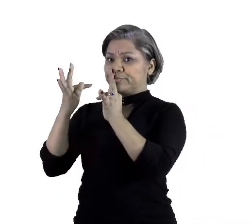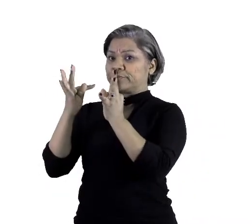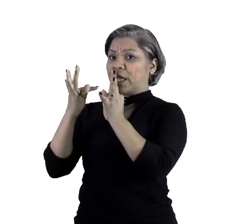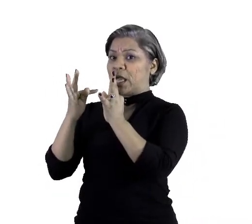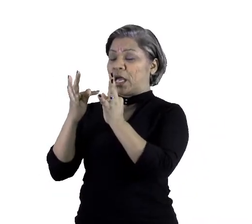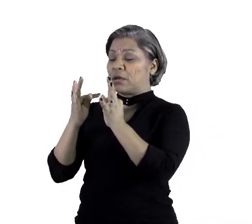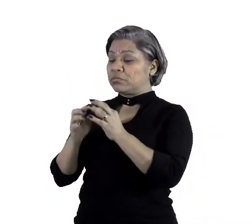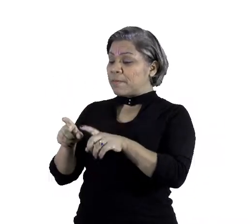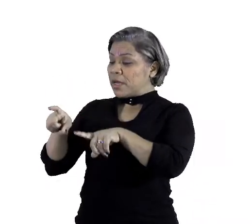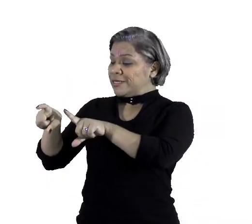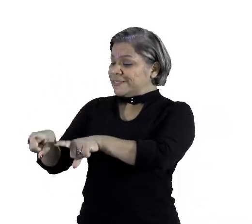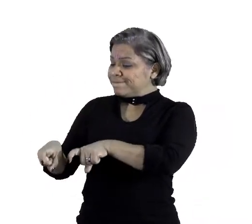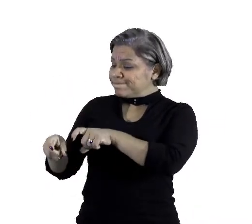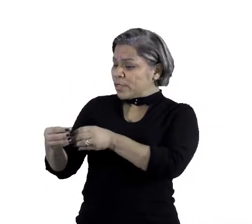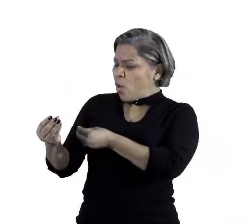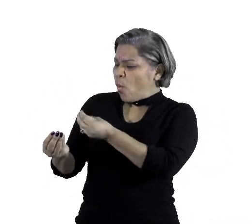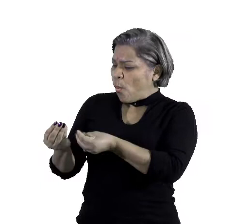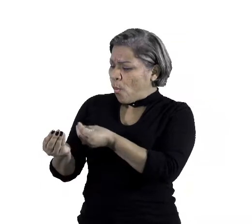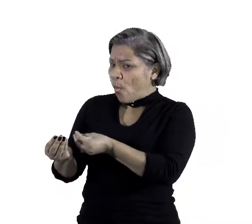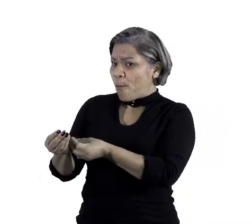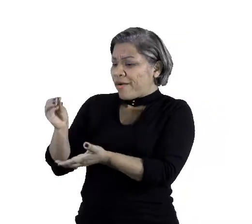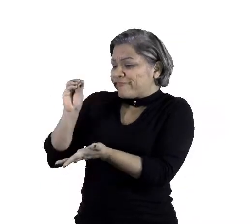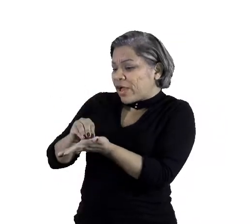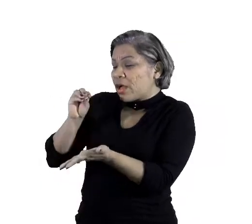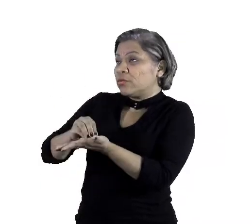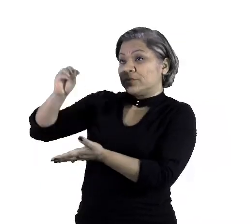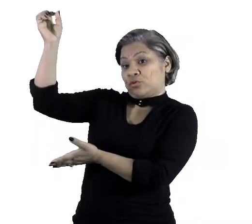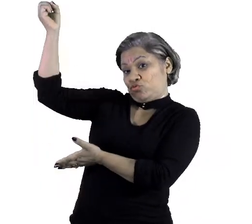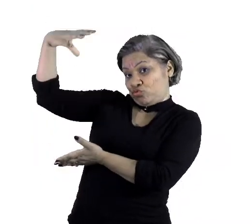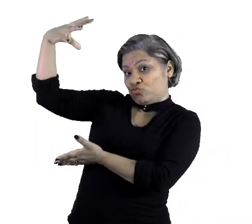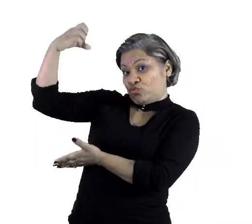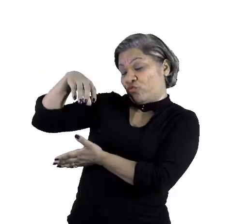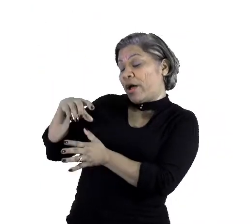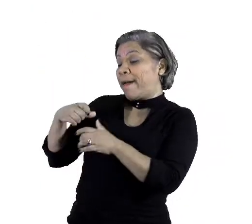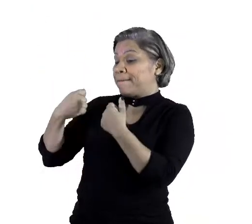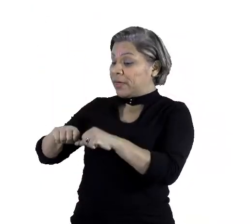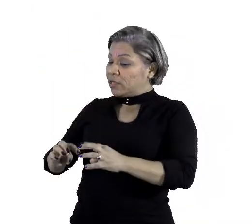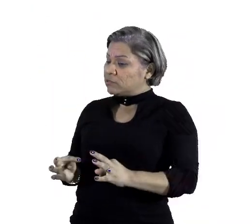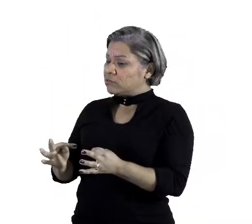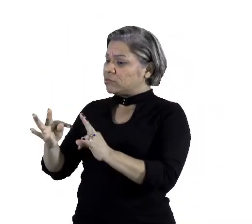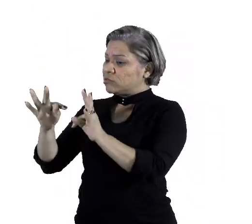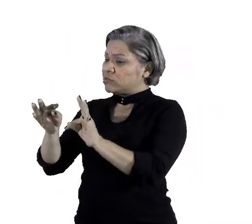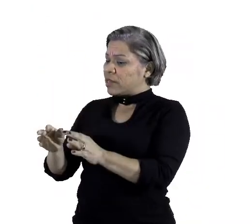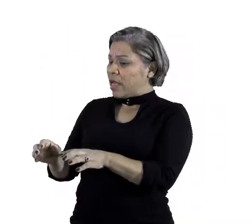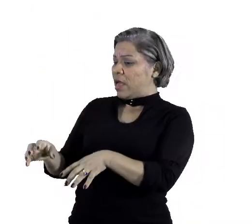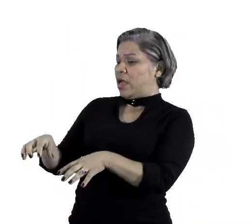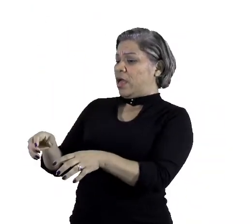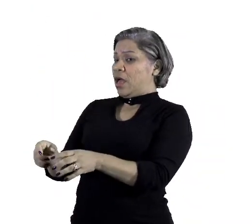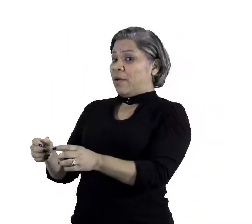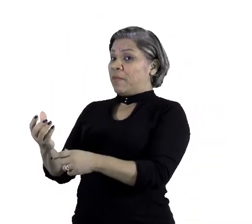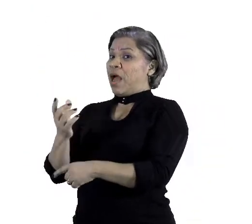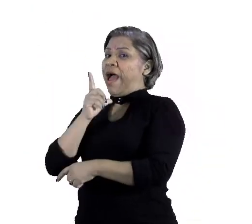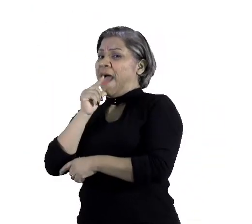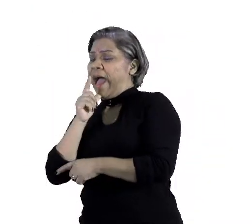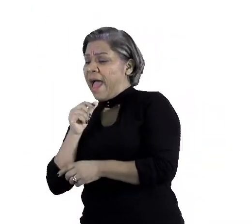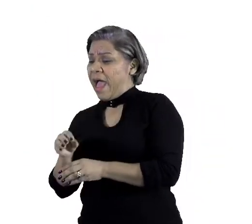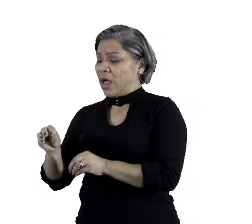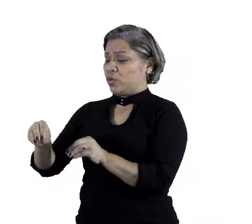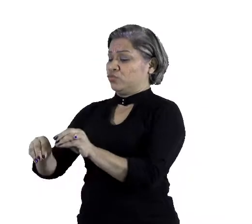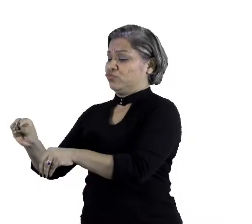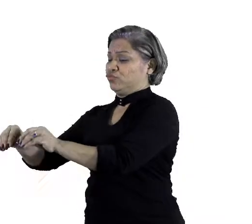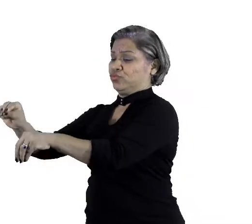de chuva. Você joga água, então você utiliza técnicas para levar água aonde não teve água, no período que não tem